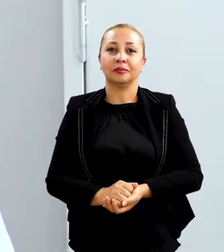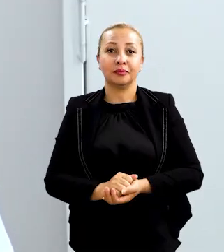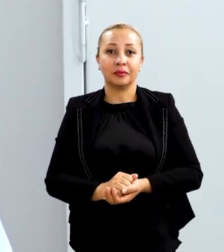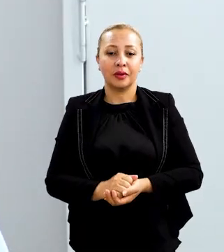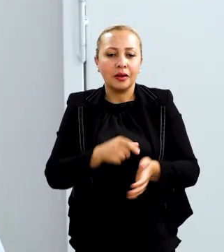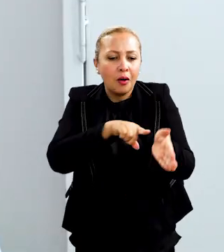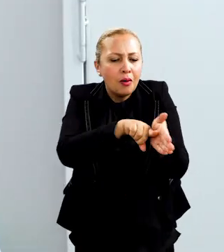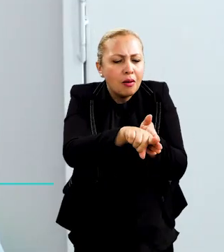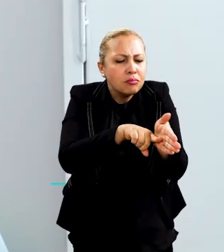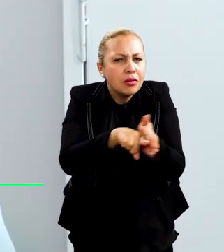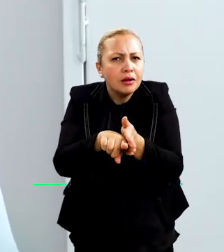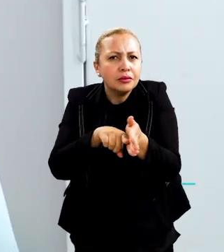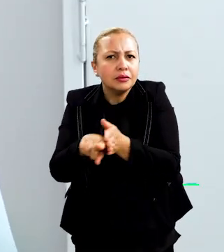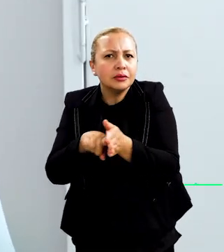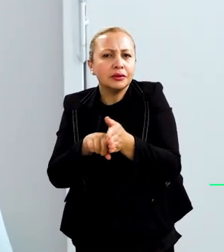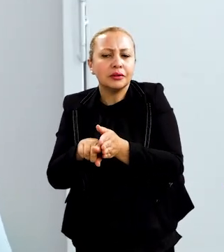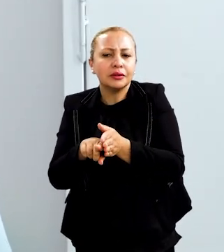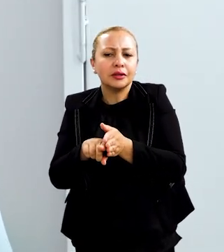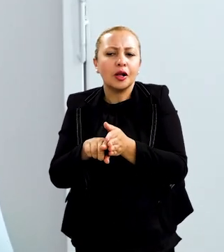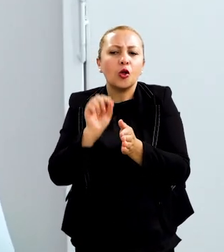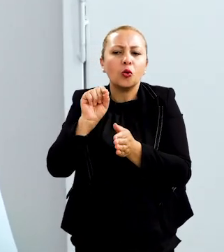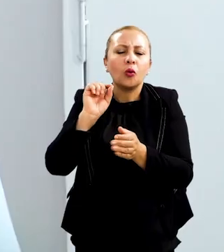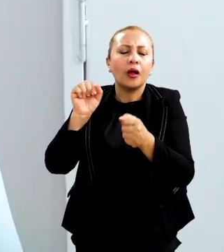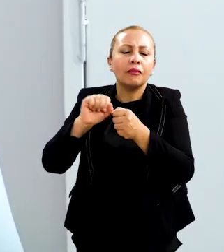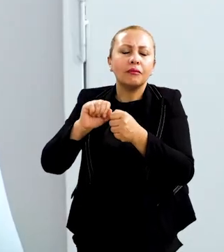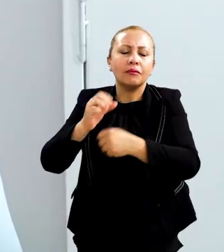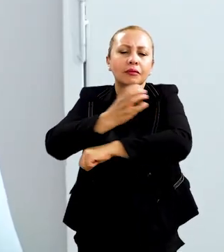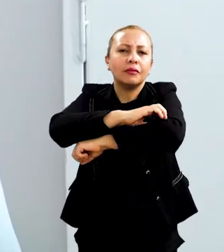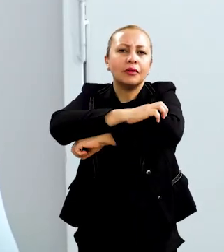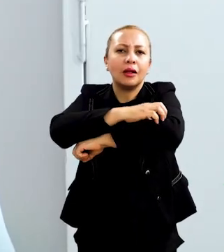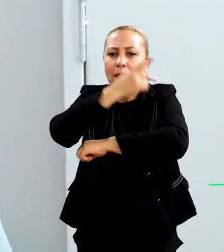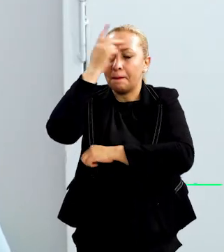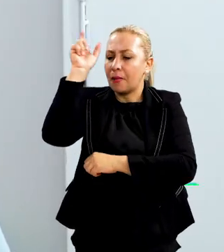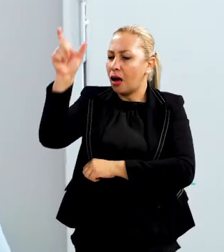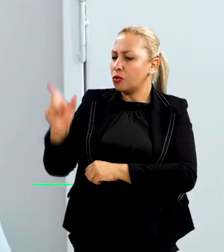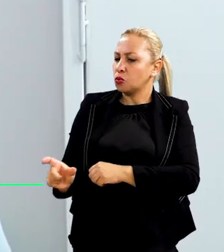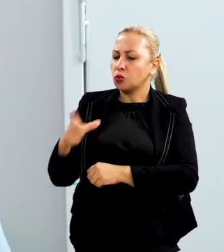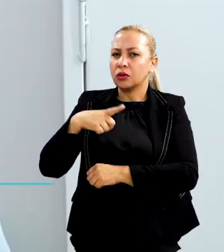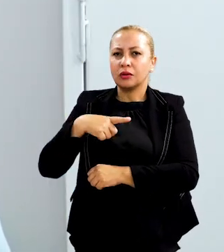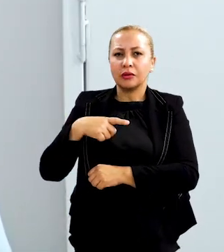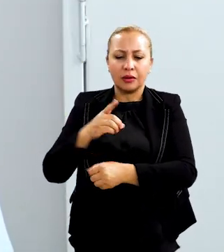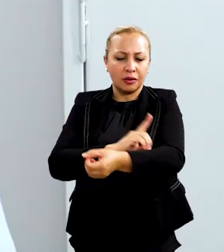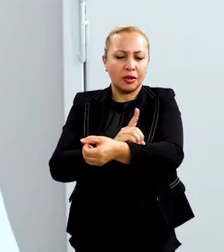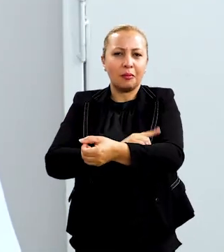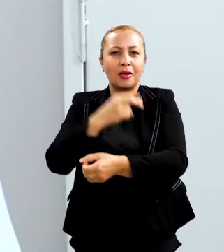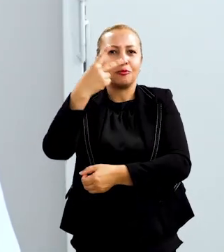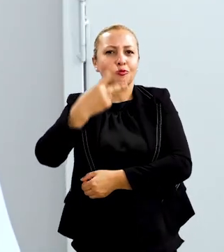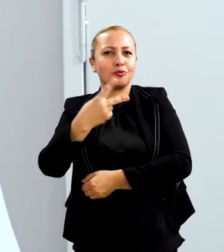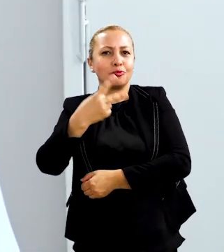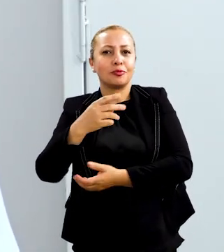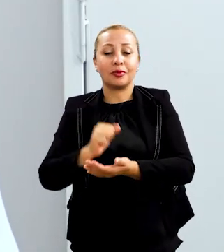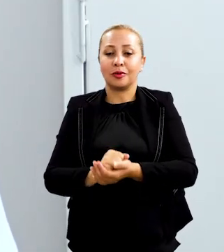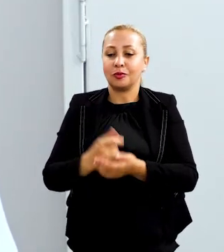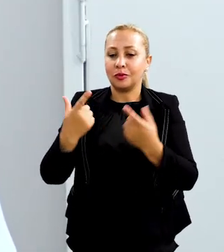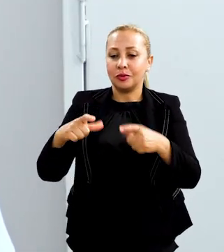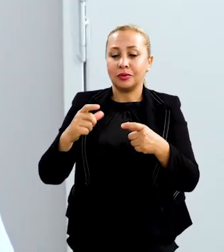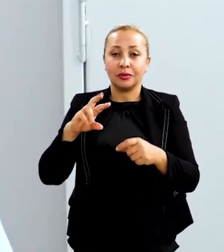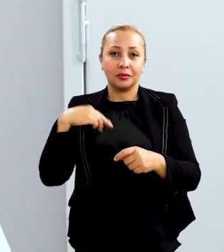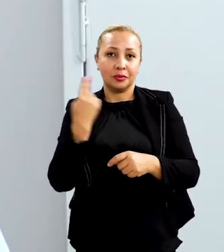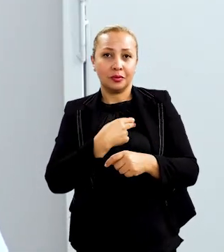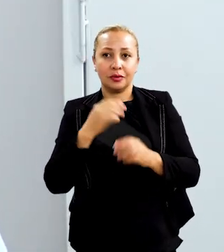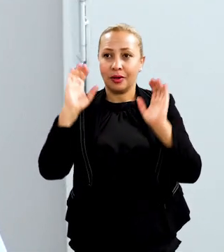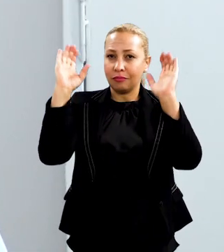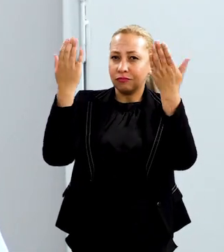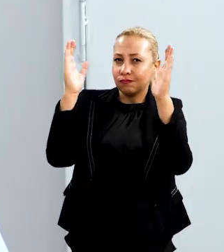de uma investigação do papel do ácido úrico em pacientes com diabetes tipo 2, em que a gente